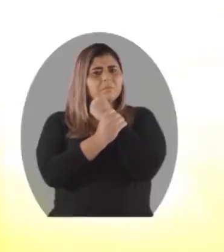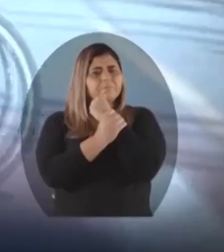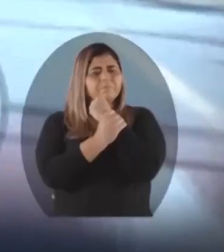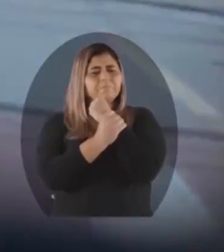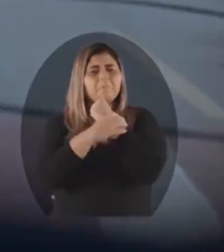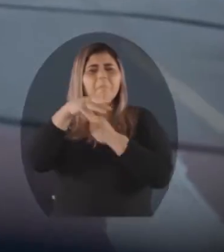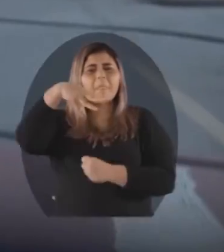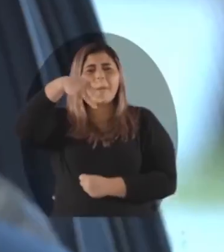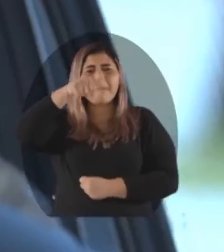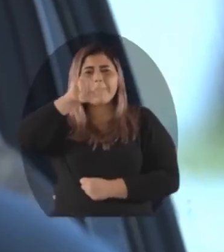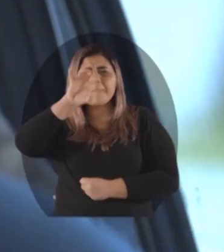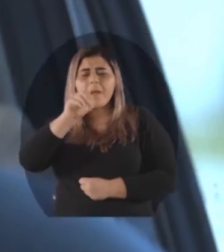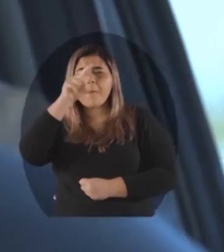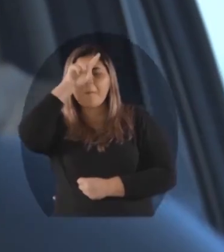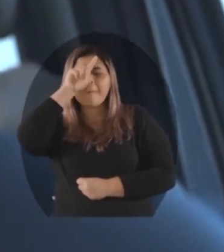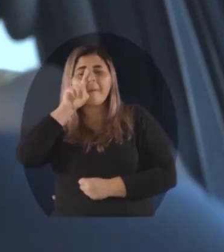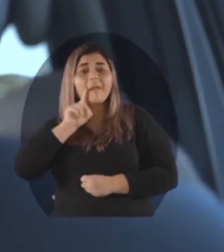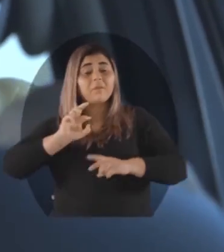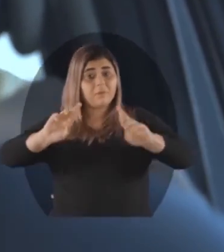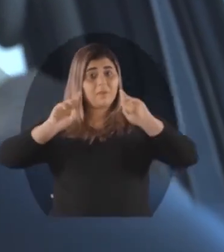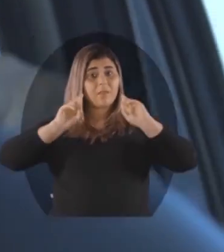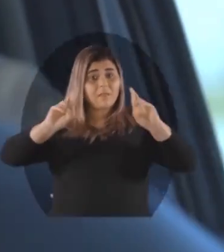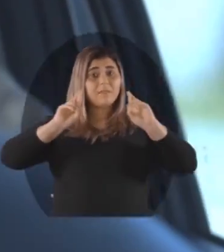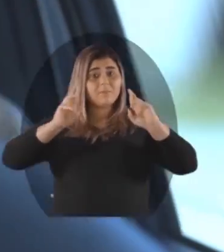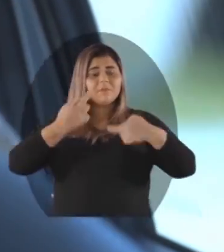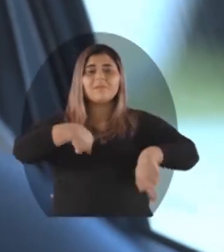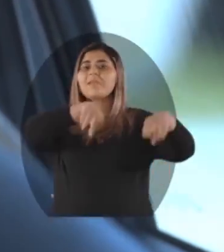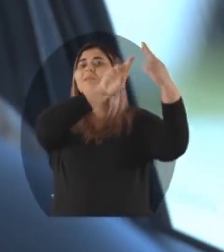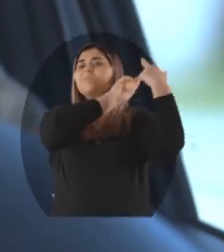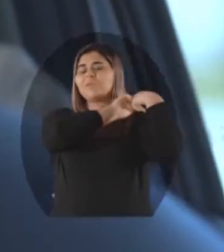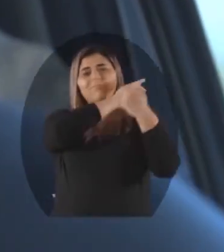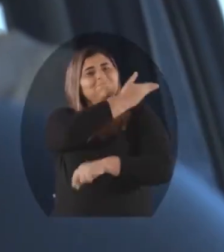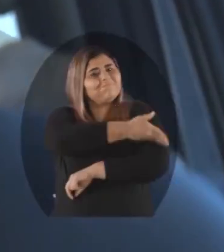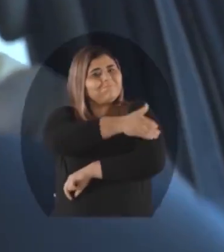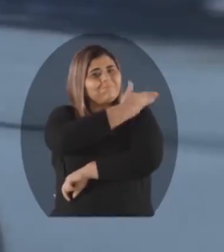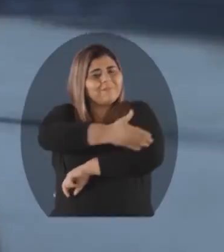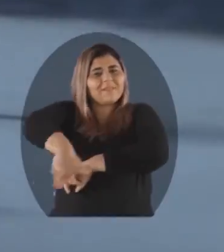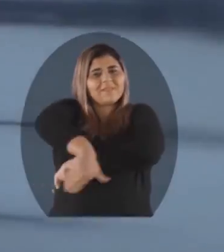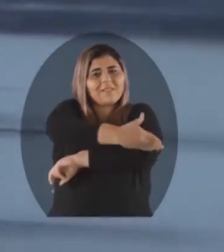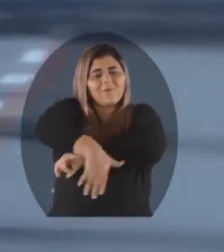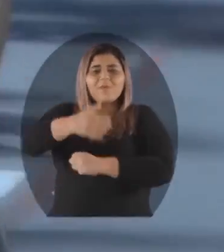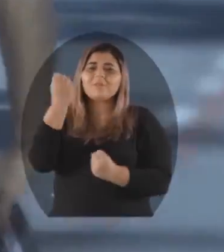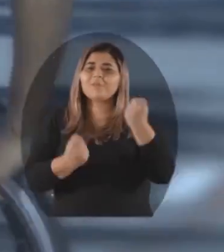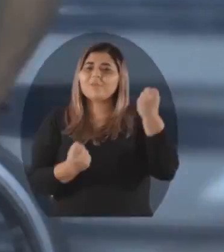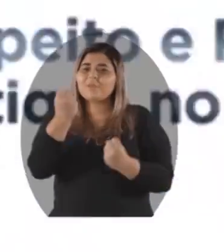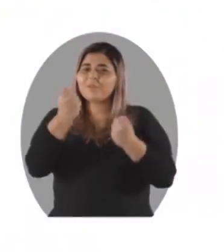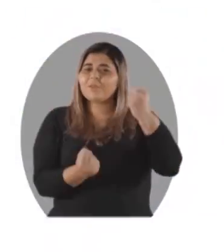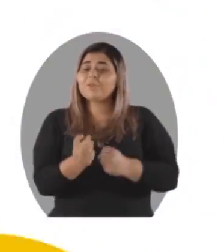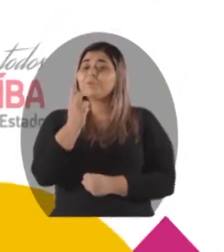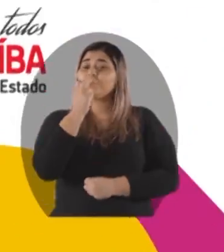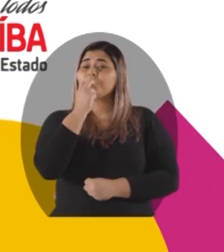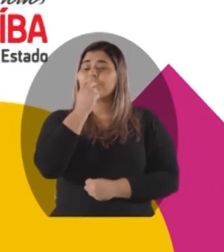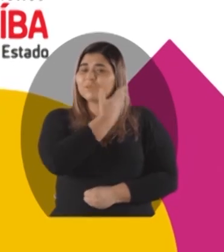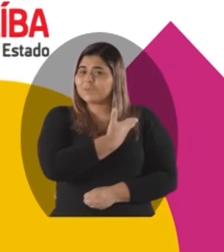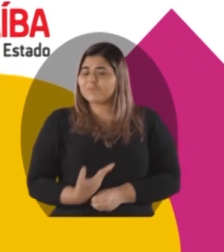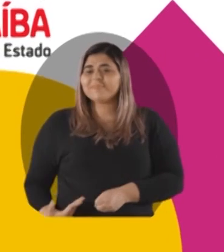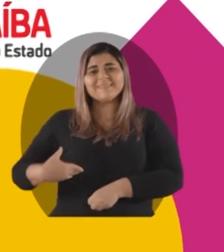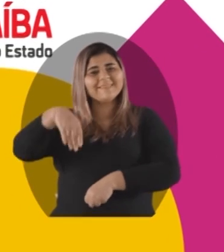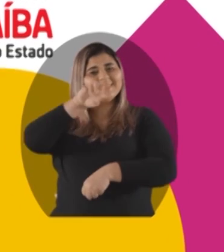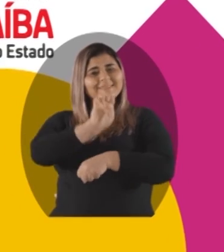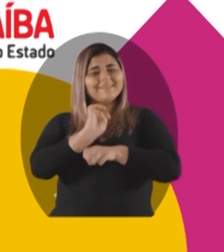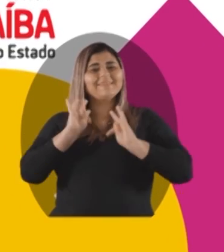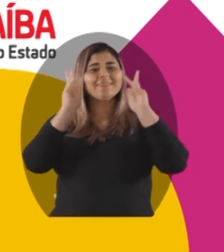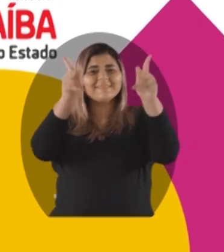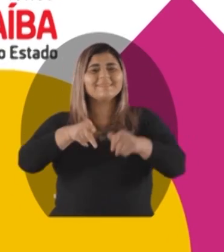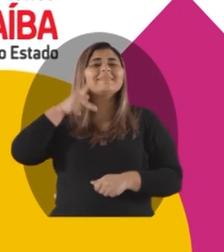todos Maio Amarelo respeito responsabilidade pratique no trânsito uma campanha Detran o